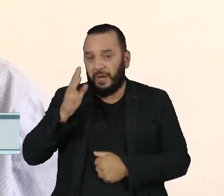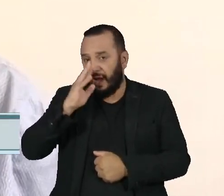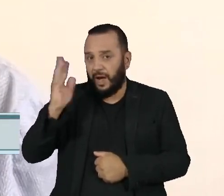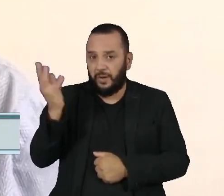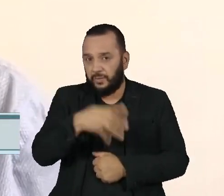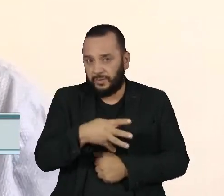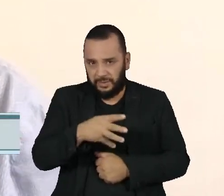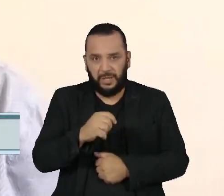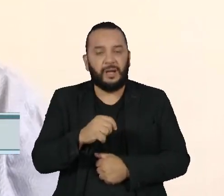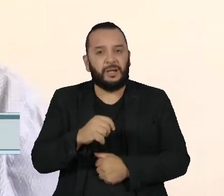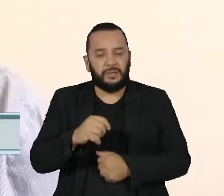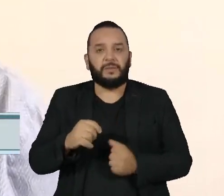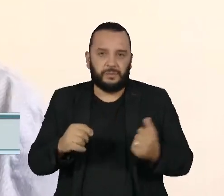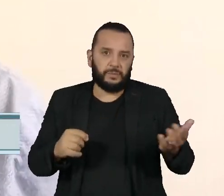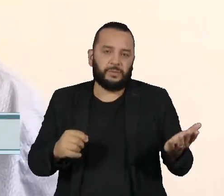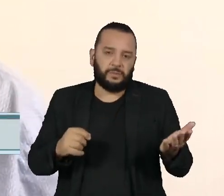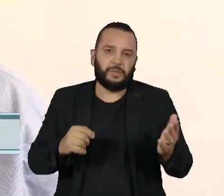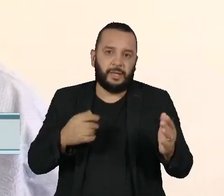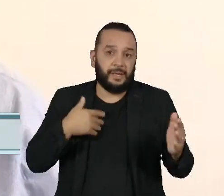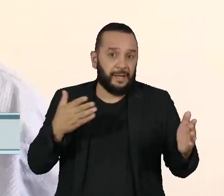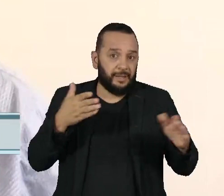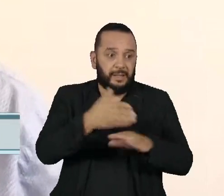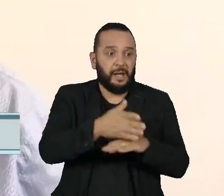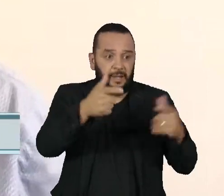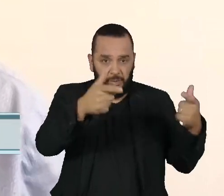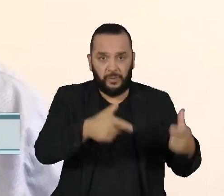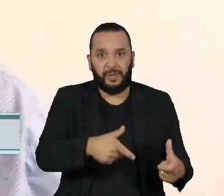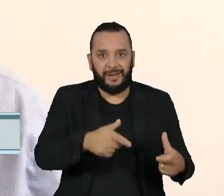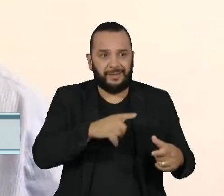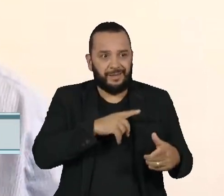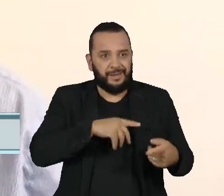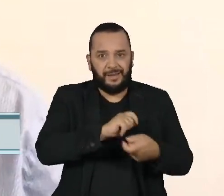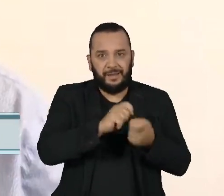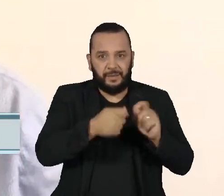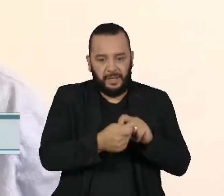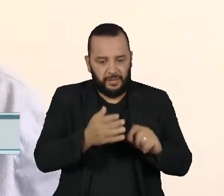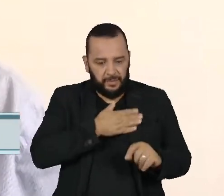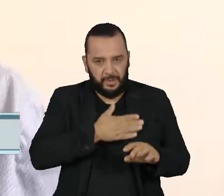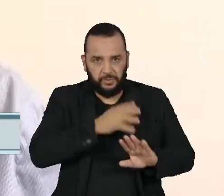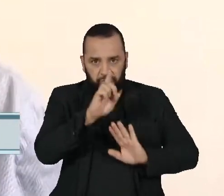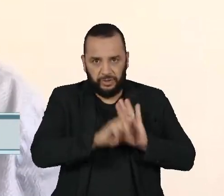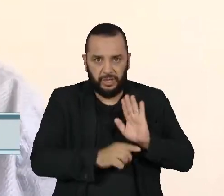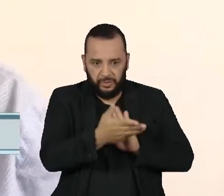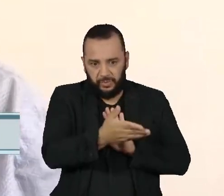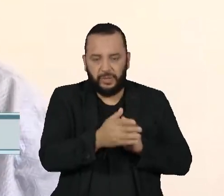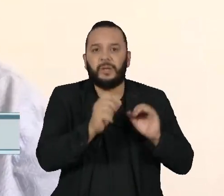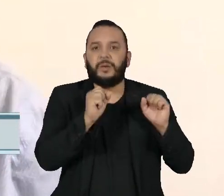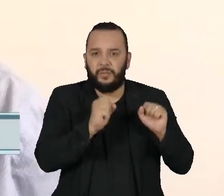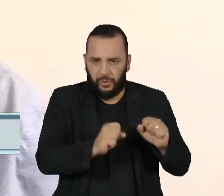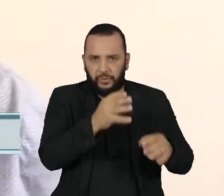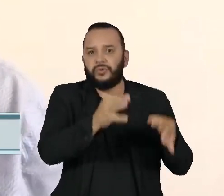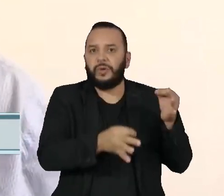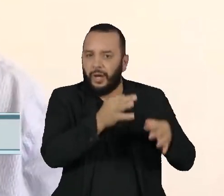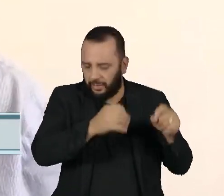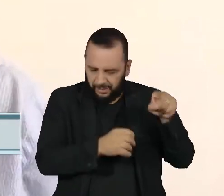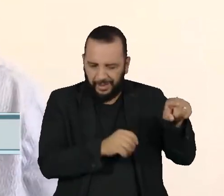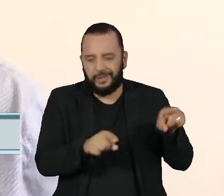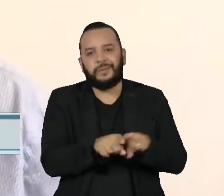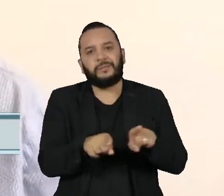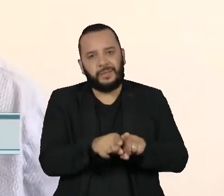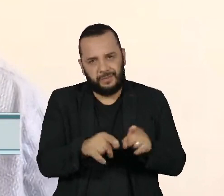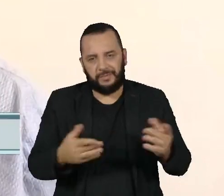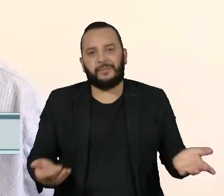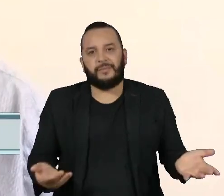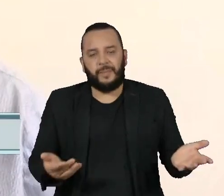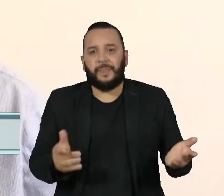algum estado qualquer e este tenha adaptado o seu direito para isso, né, ele pode ser julgado lá. E,